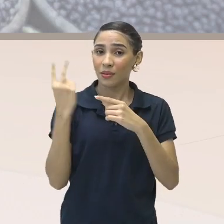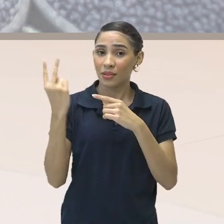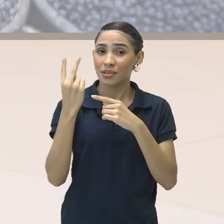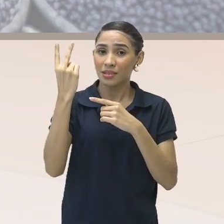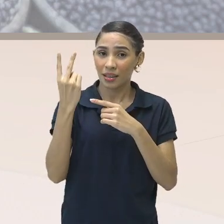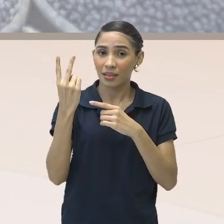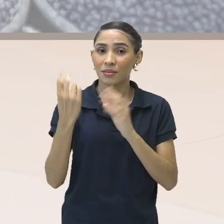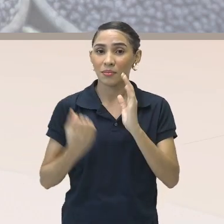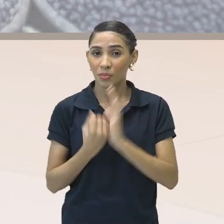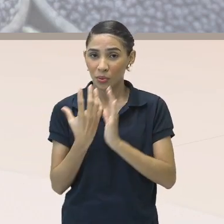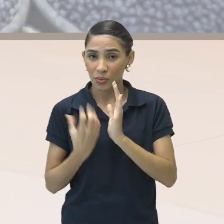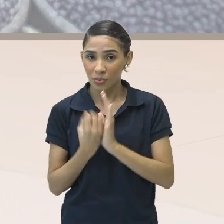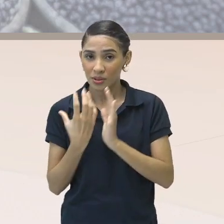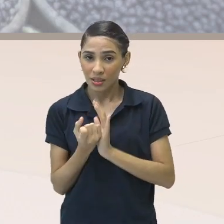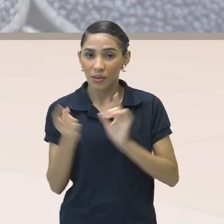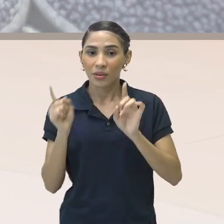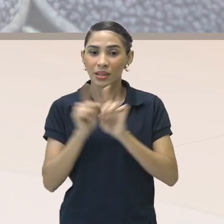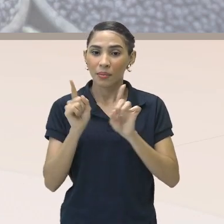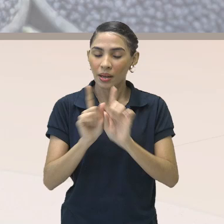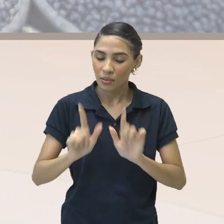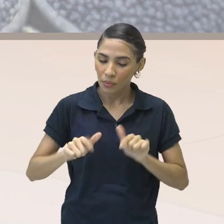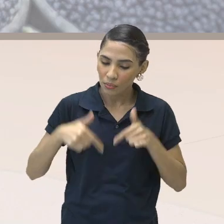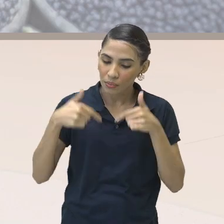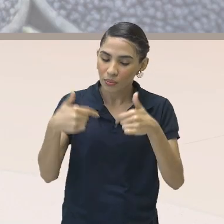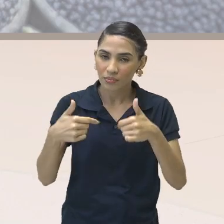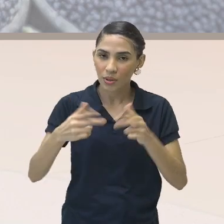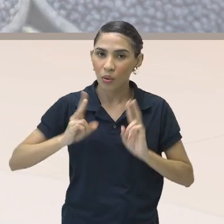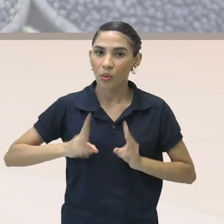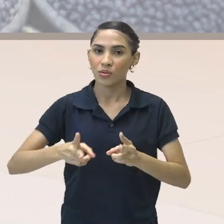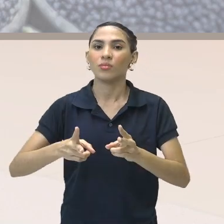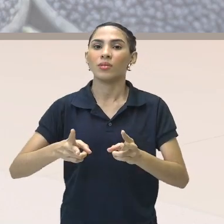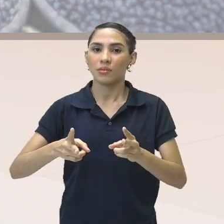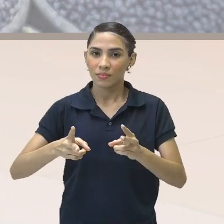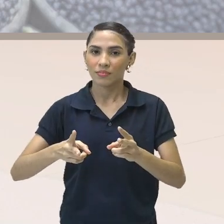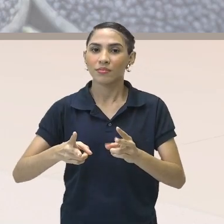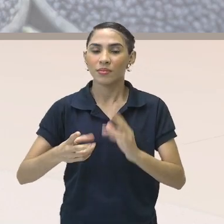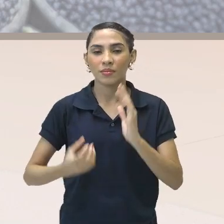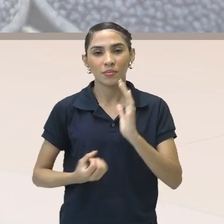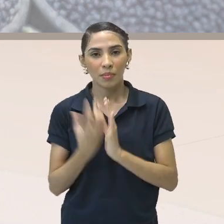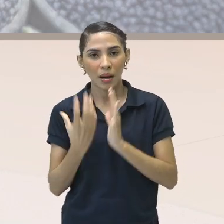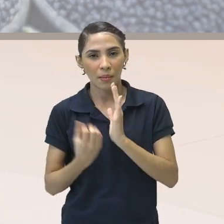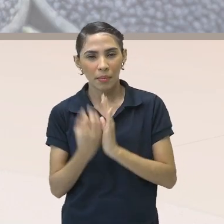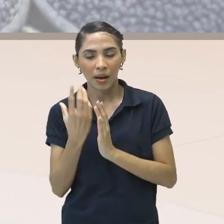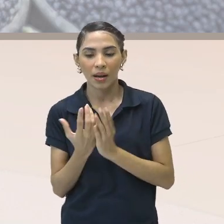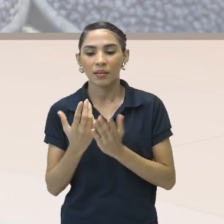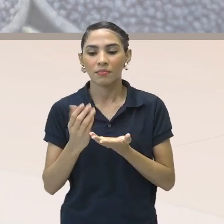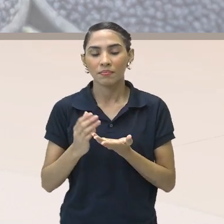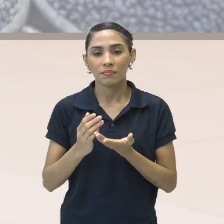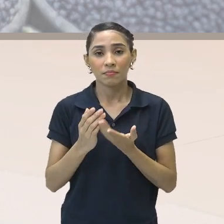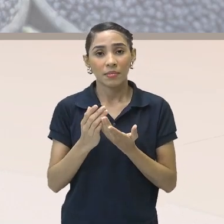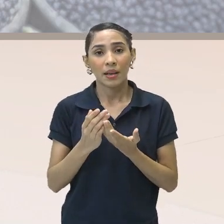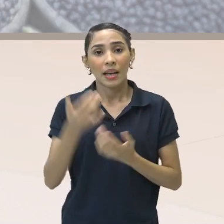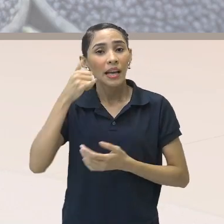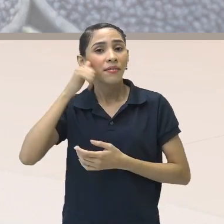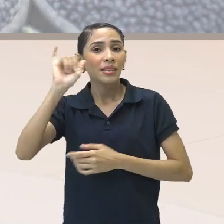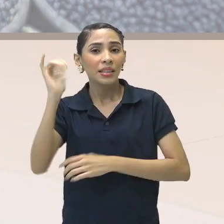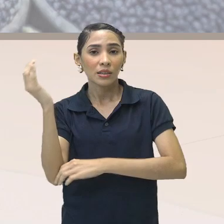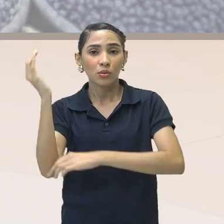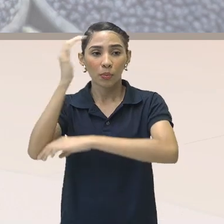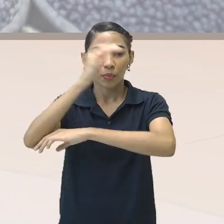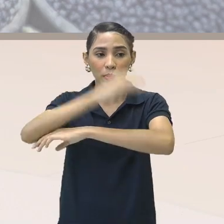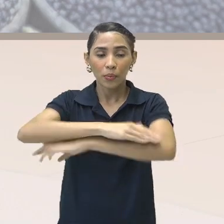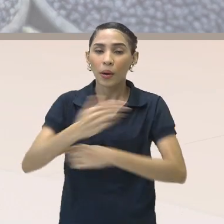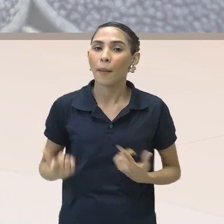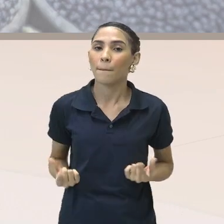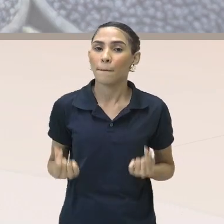produções como essa, né? E poder seguir em frente. E poder continuar gerando lucro sem necessariamente acabar com o que tem por ali.